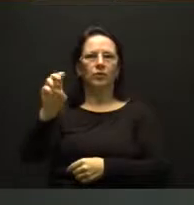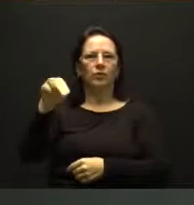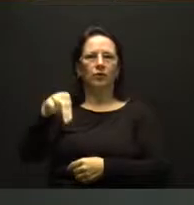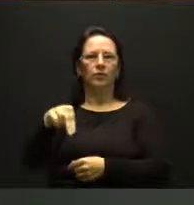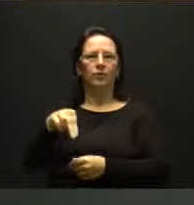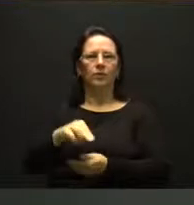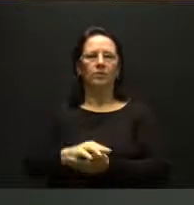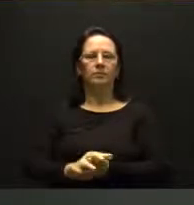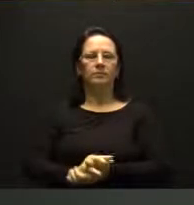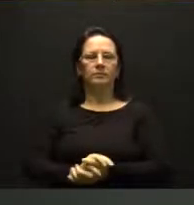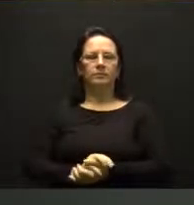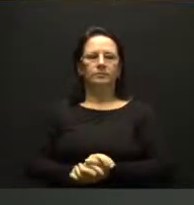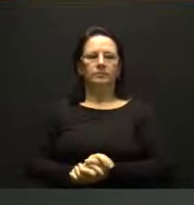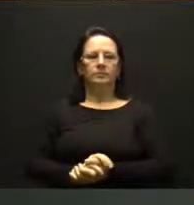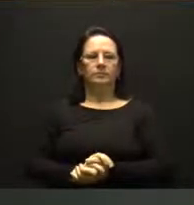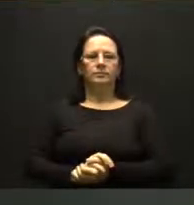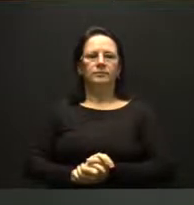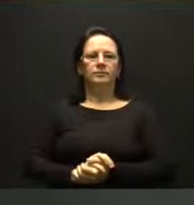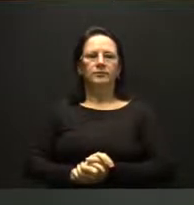tony vieira